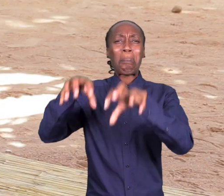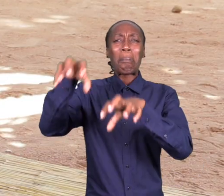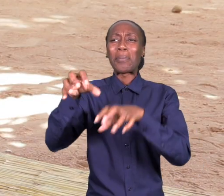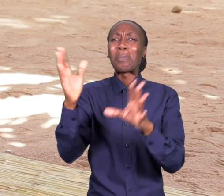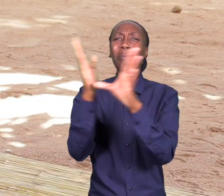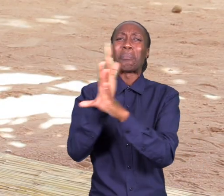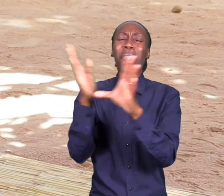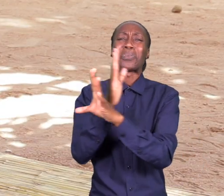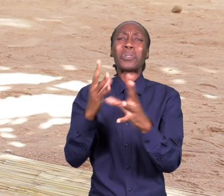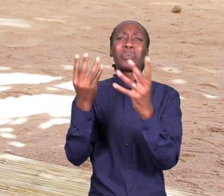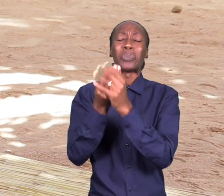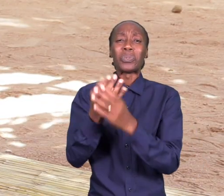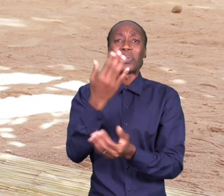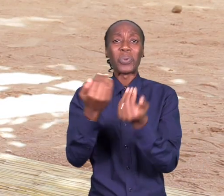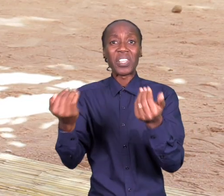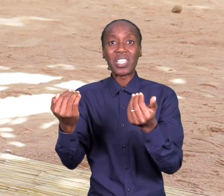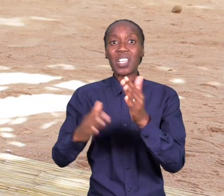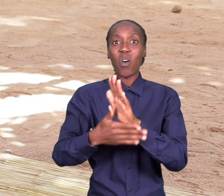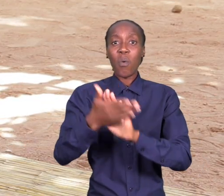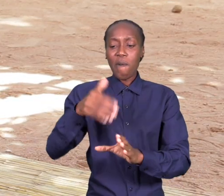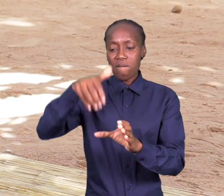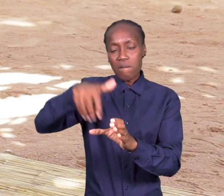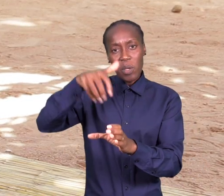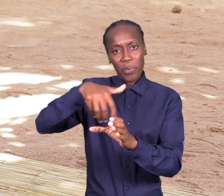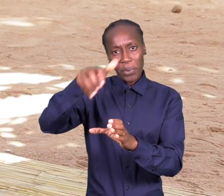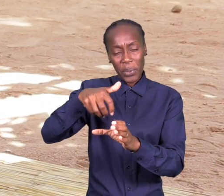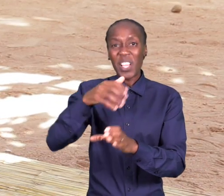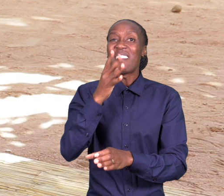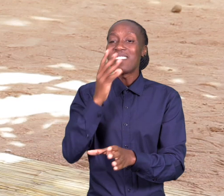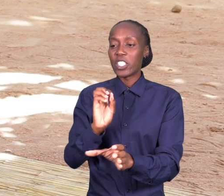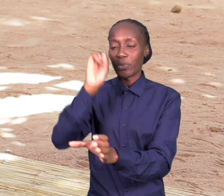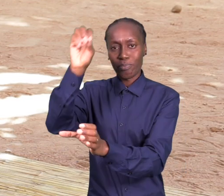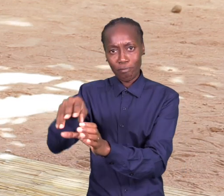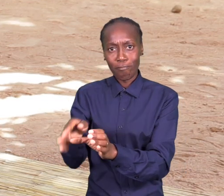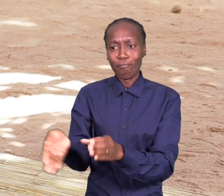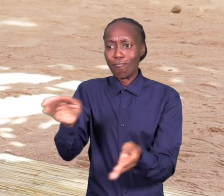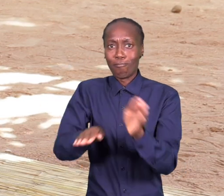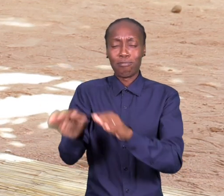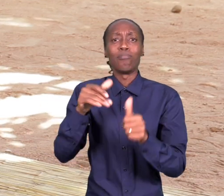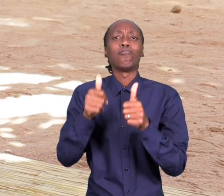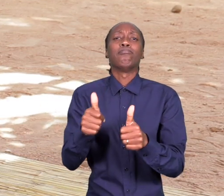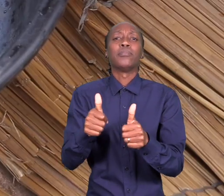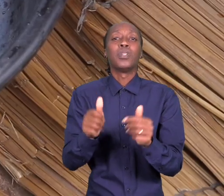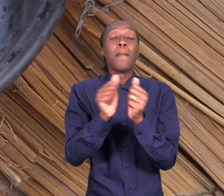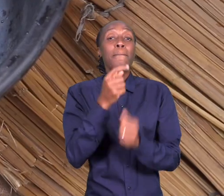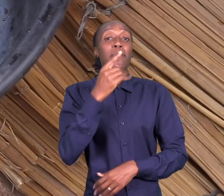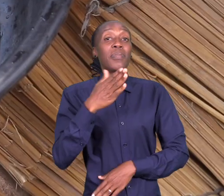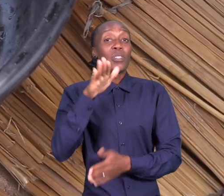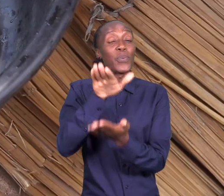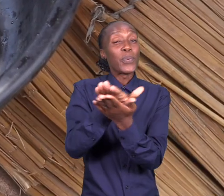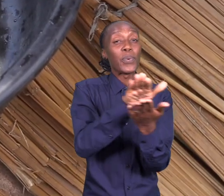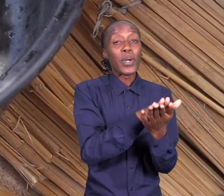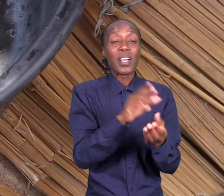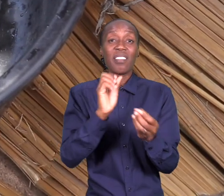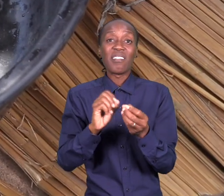Fazíamos necessidade maior de qualquer maneira junto às crianças. Conseguimos abrir covas para depositar o lixo. Nos sítios